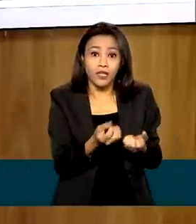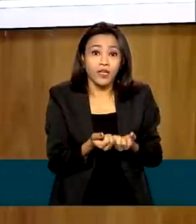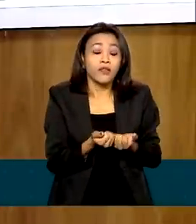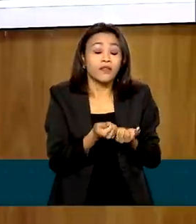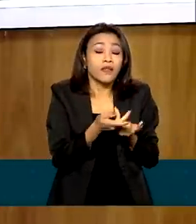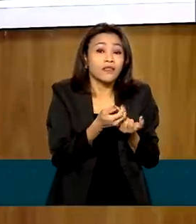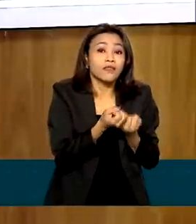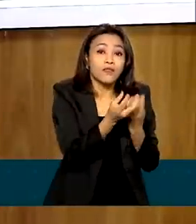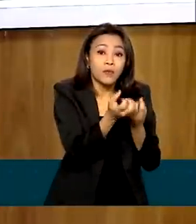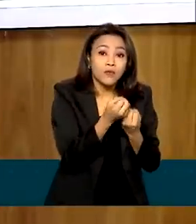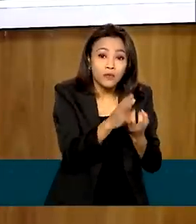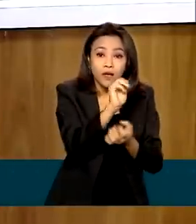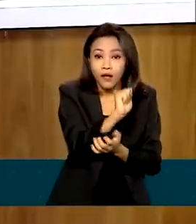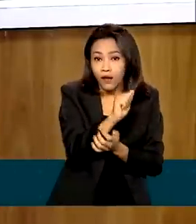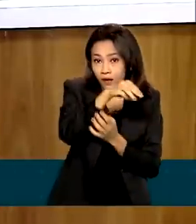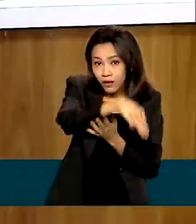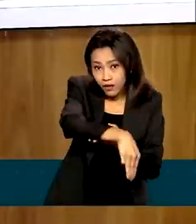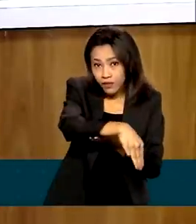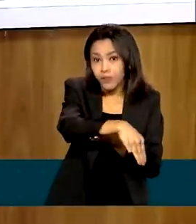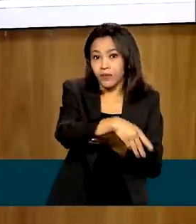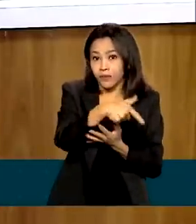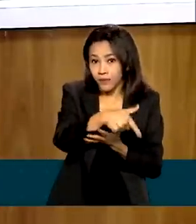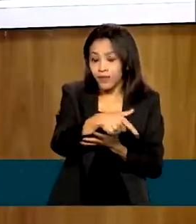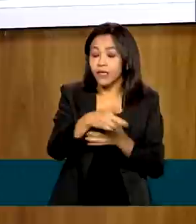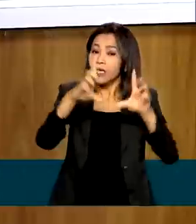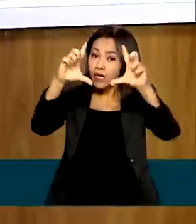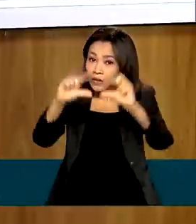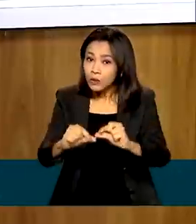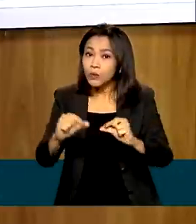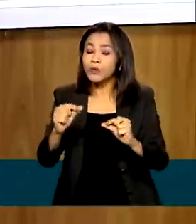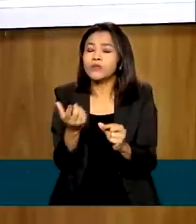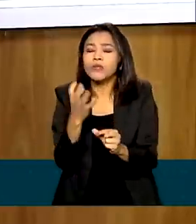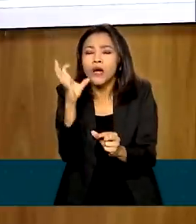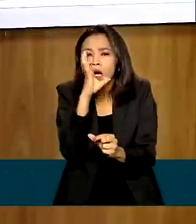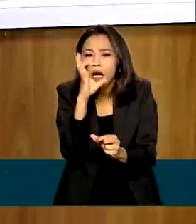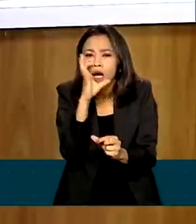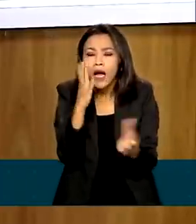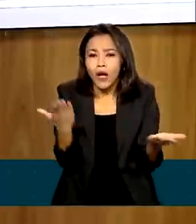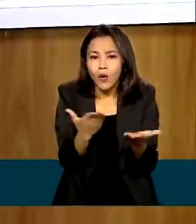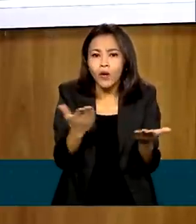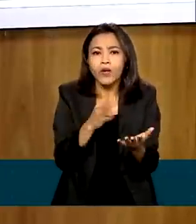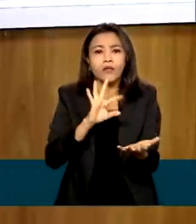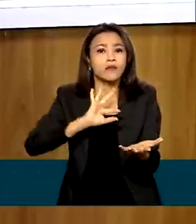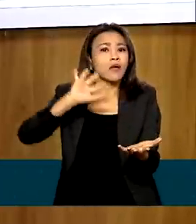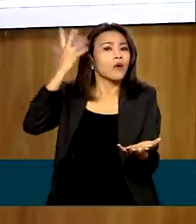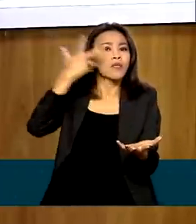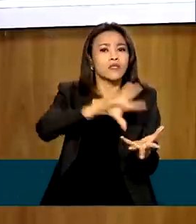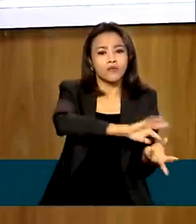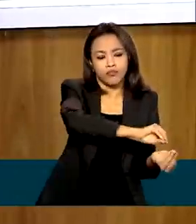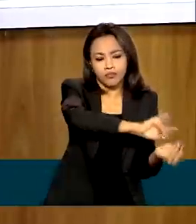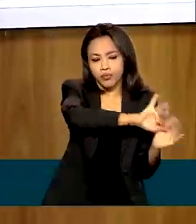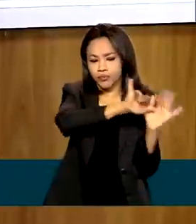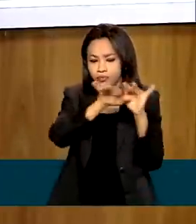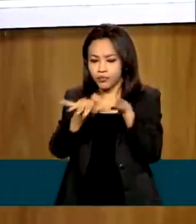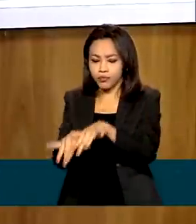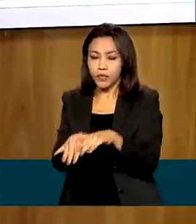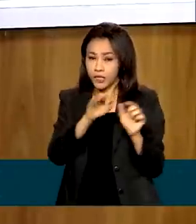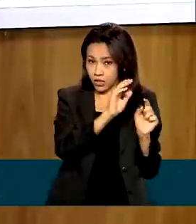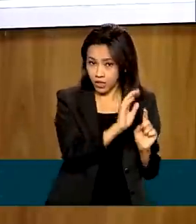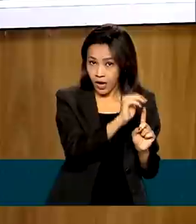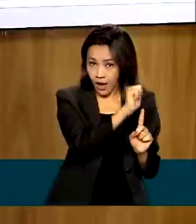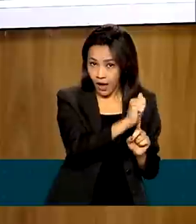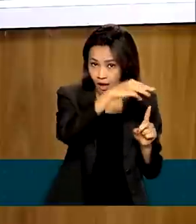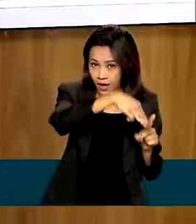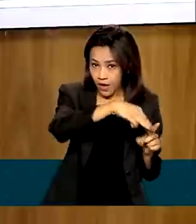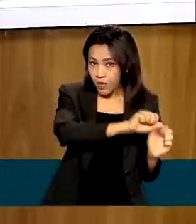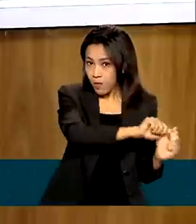audiência. Agora a gente, no Ministério de Comunicações, está acelerando o processo de migração do AM para FM, dando oportunidade